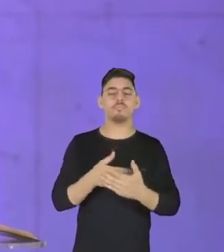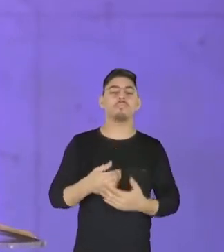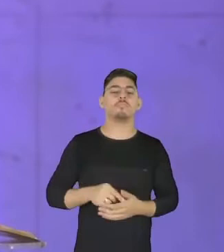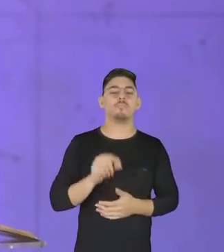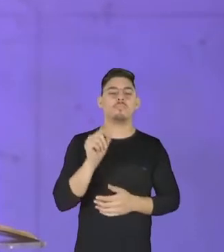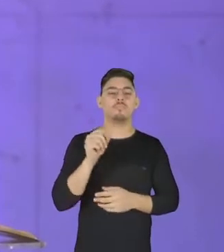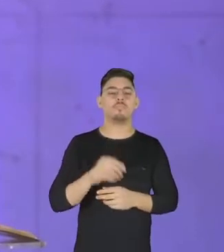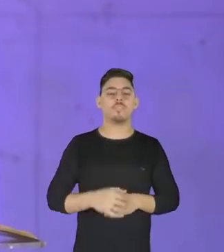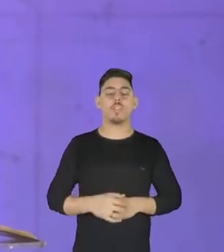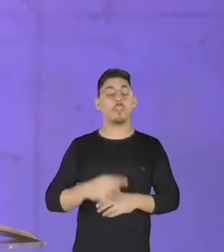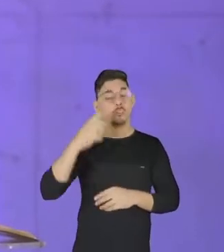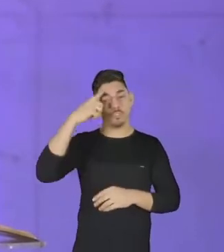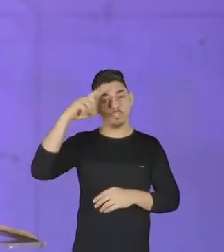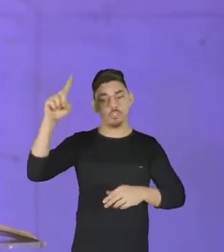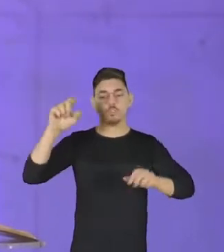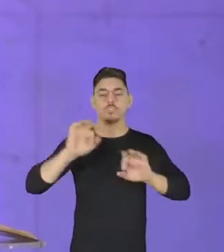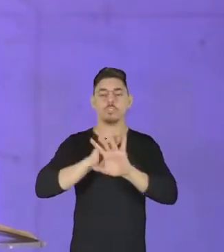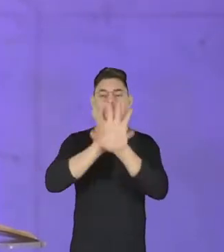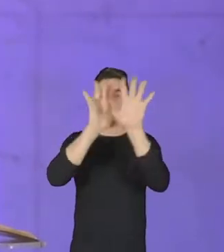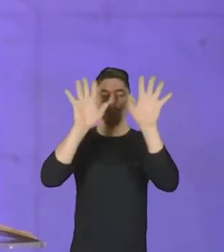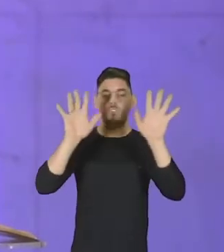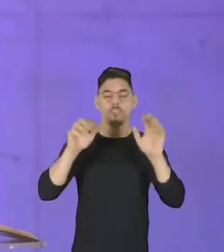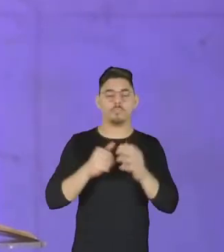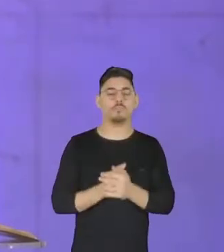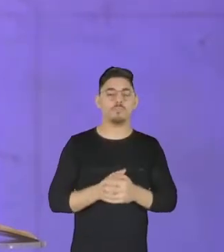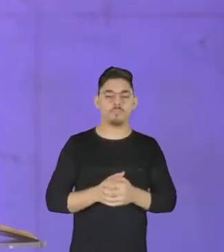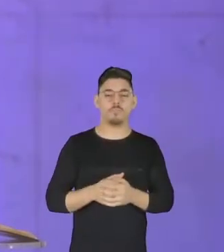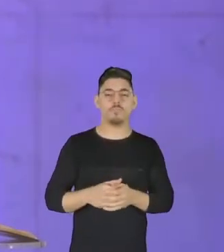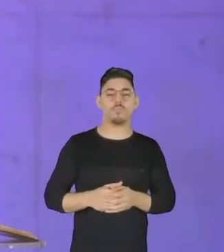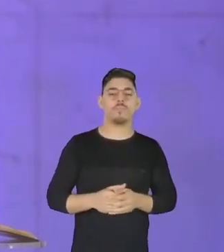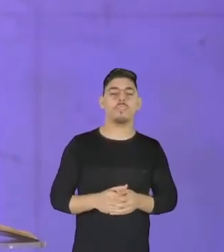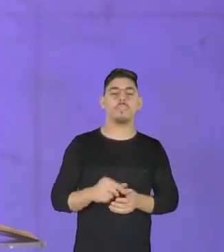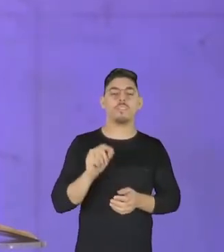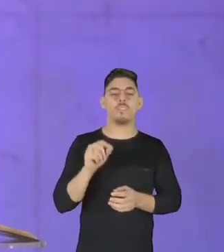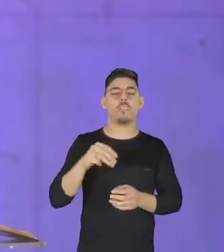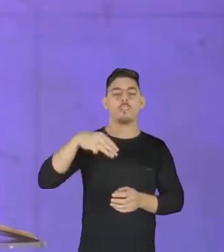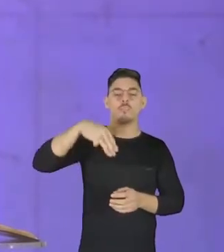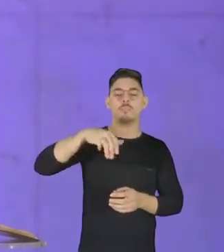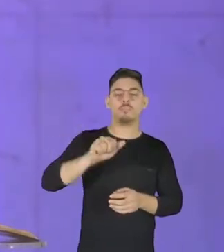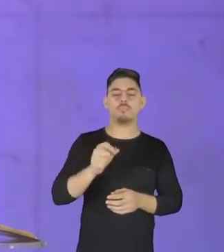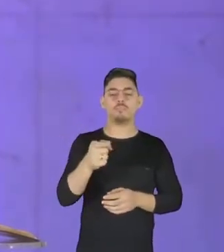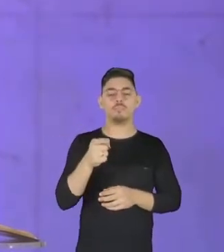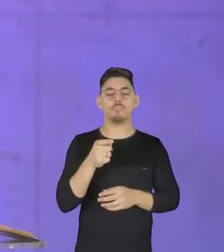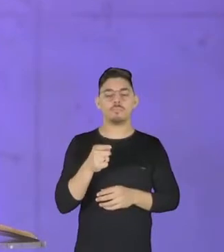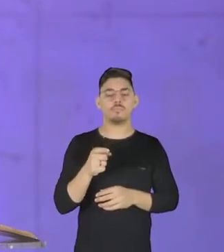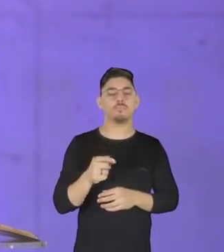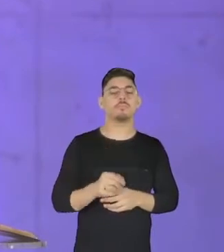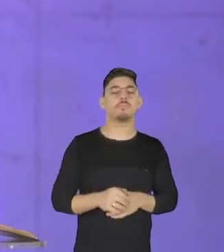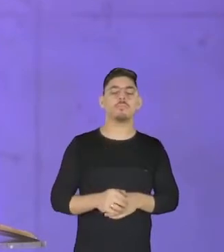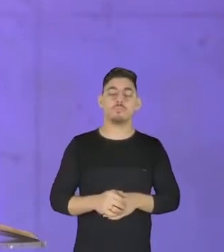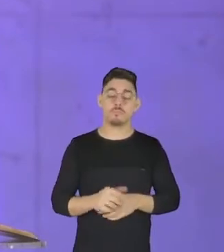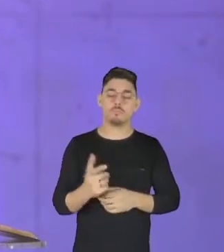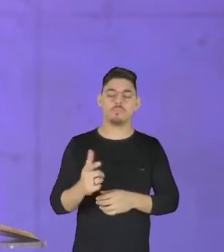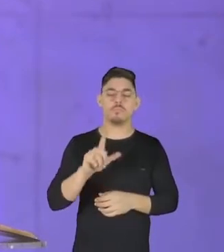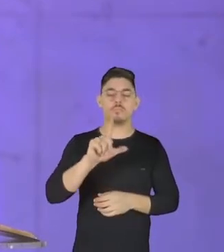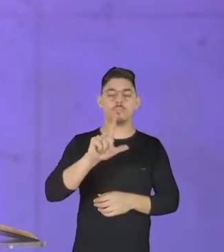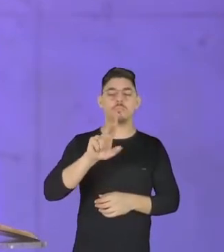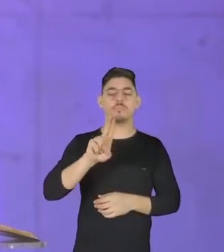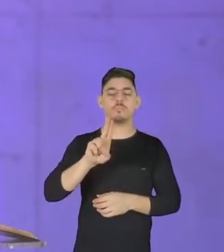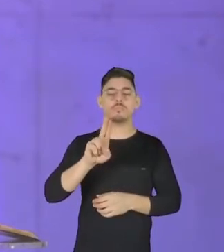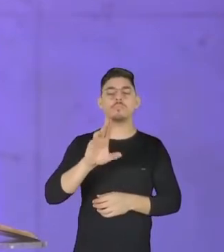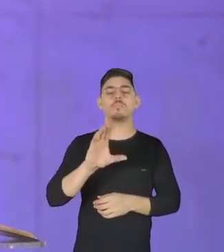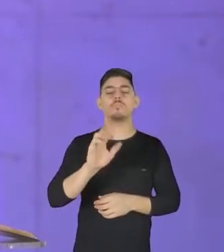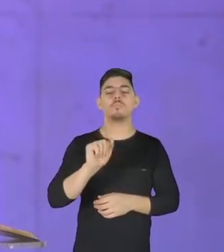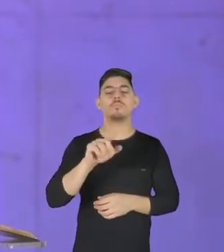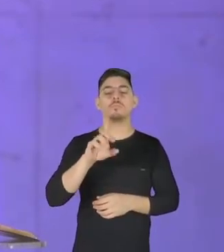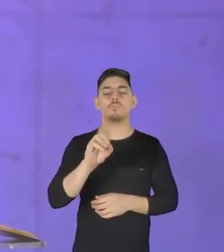chama Dias de Glória. Vale a pena você ter esse livro e você poderá acompanhar também a série nos capítulos